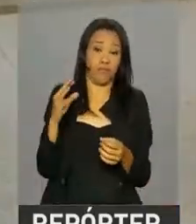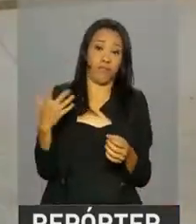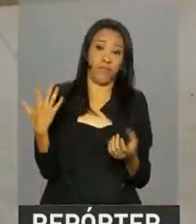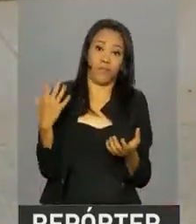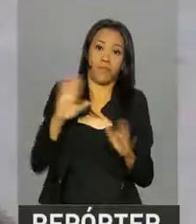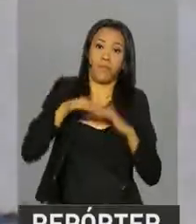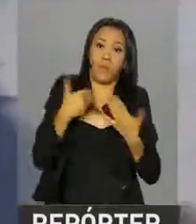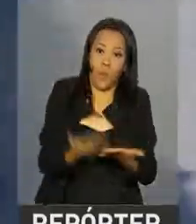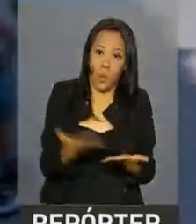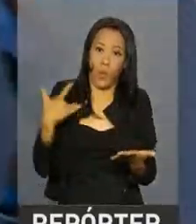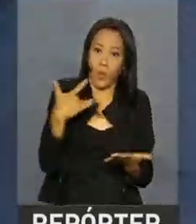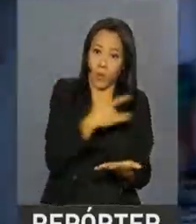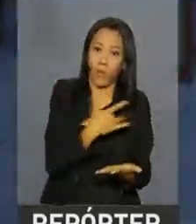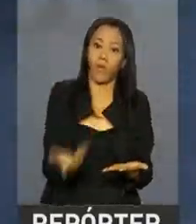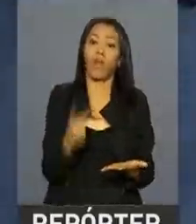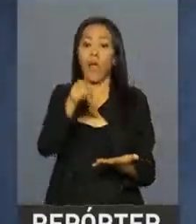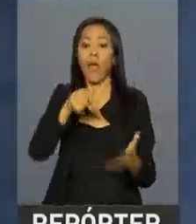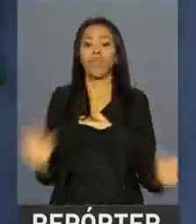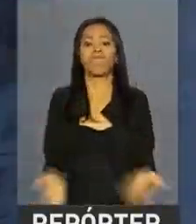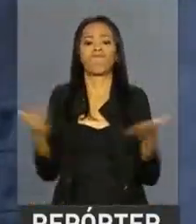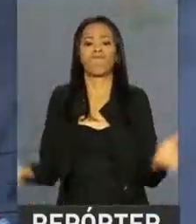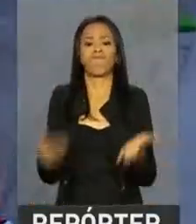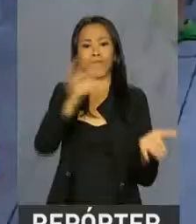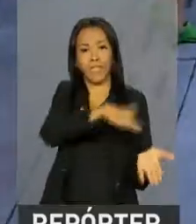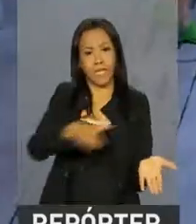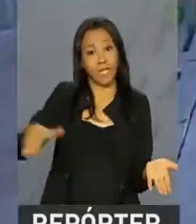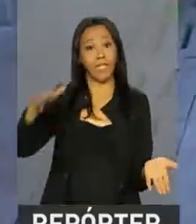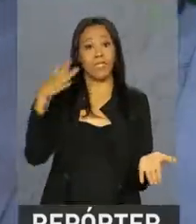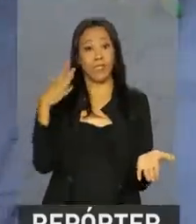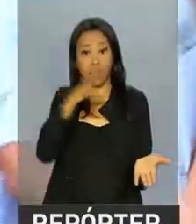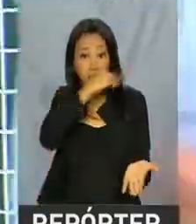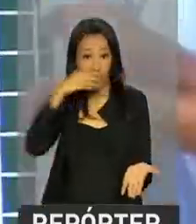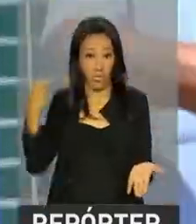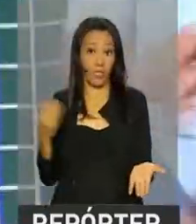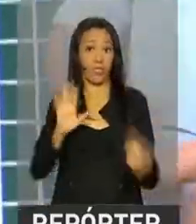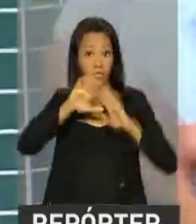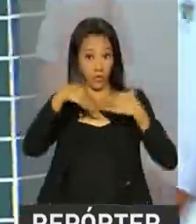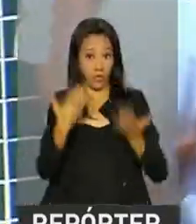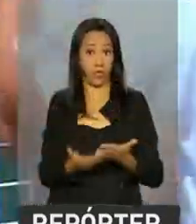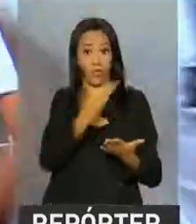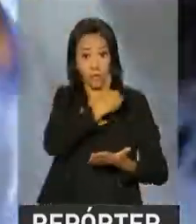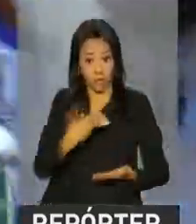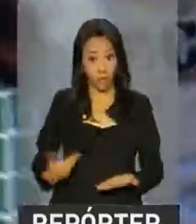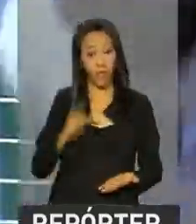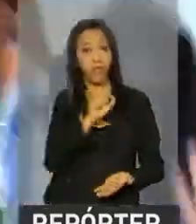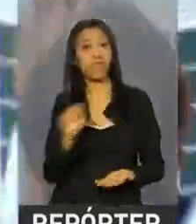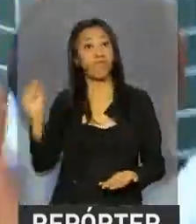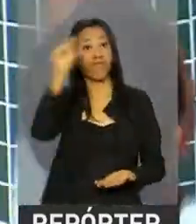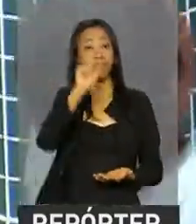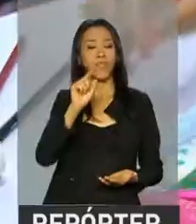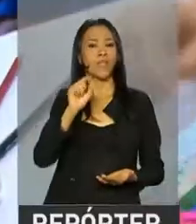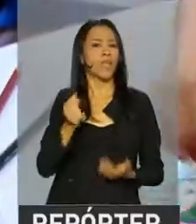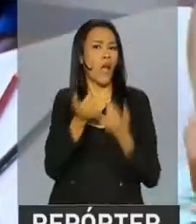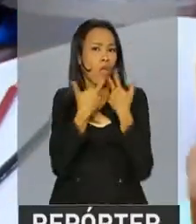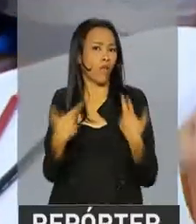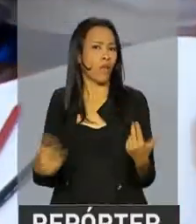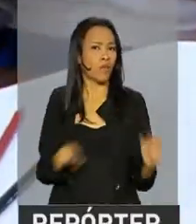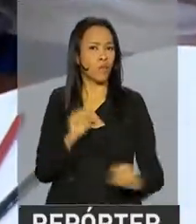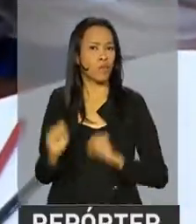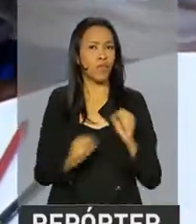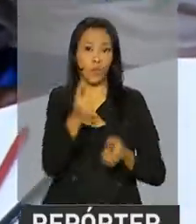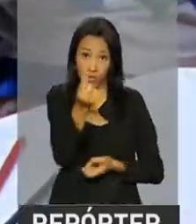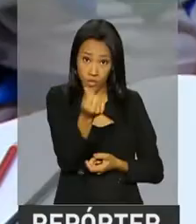e promoção à saúde de crianças e adolescentes da rede pública de ensino ea novidade é que o dinheiro